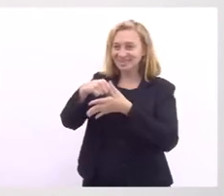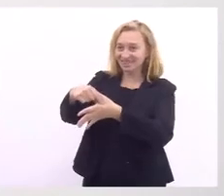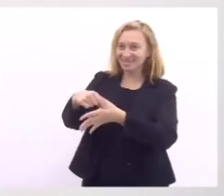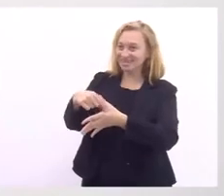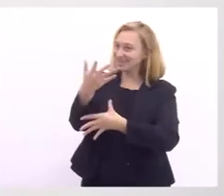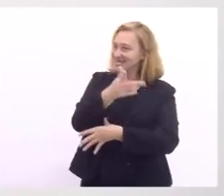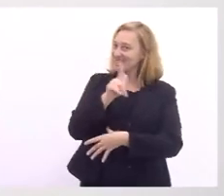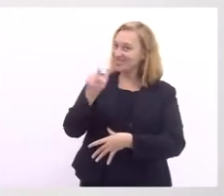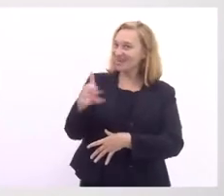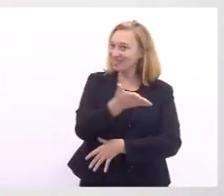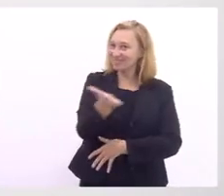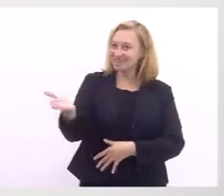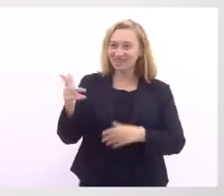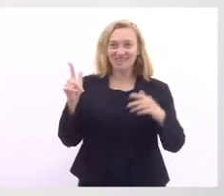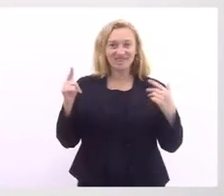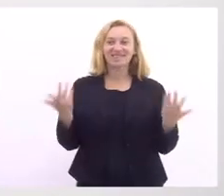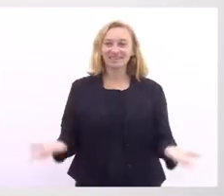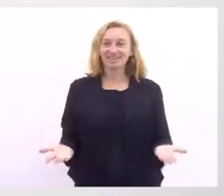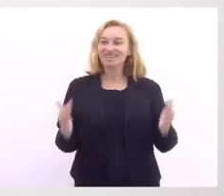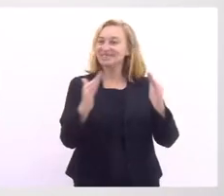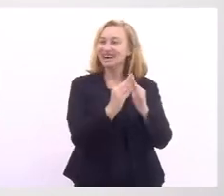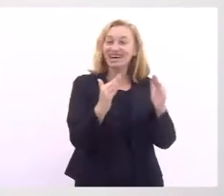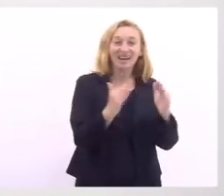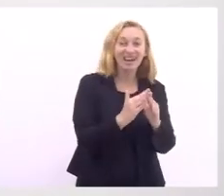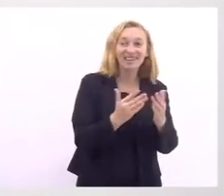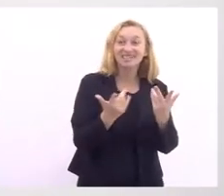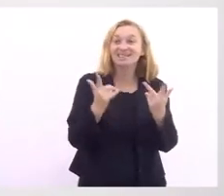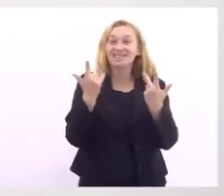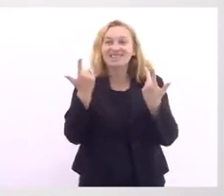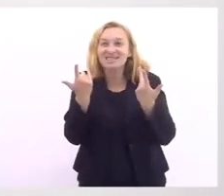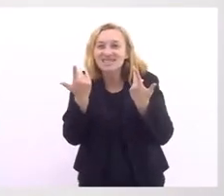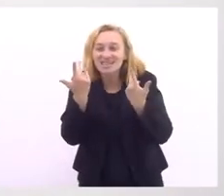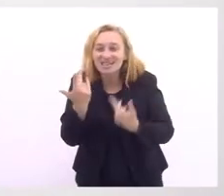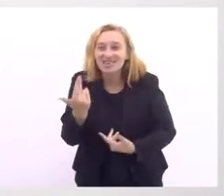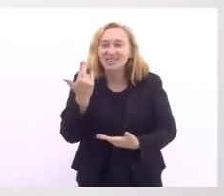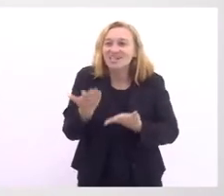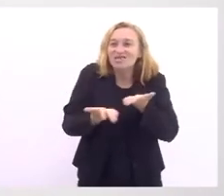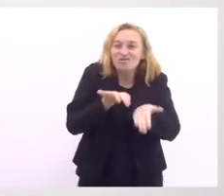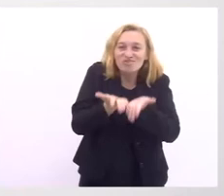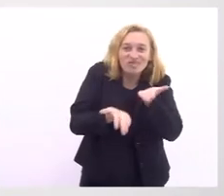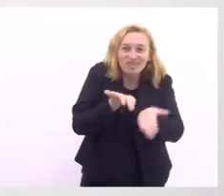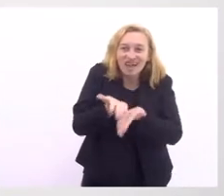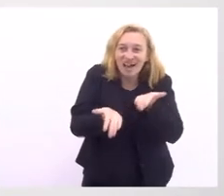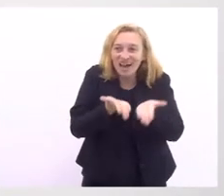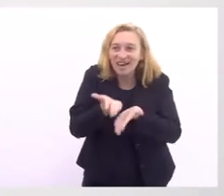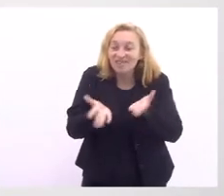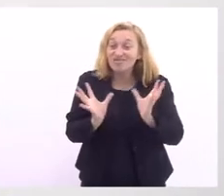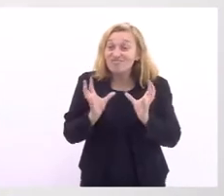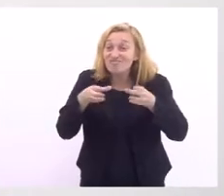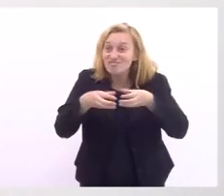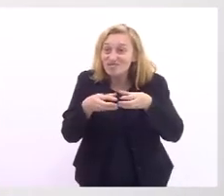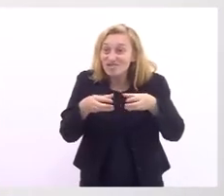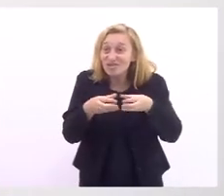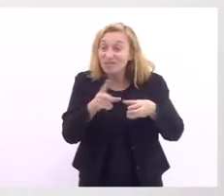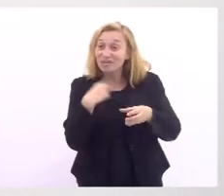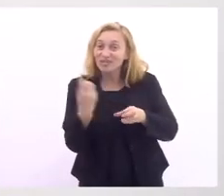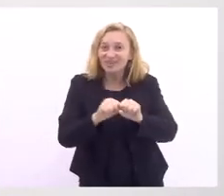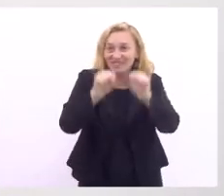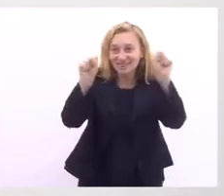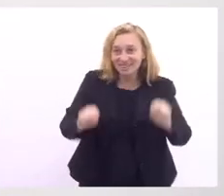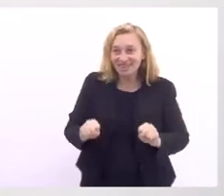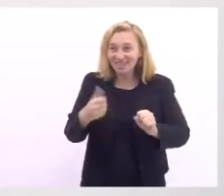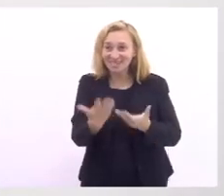com futuros seja assim essa casa comum essa casa bem cuidada com cuidado coletivo com nosso sistema